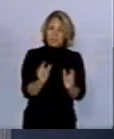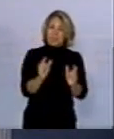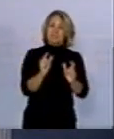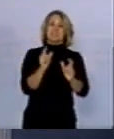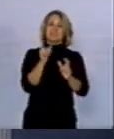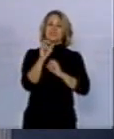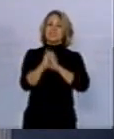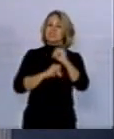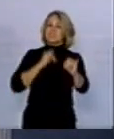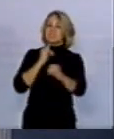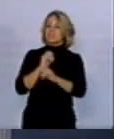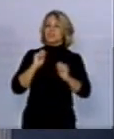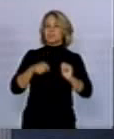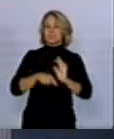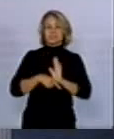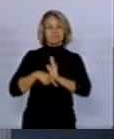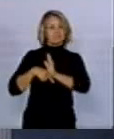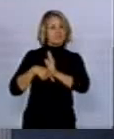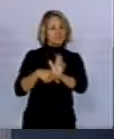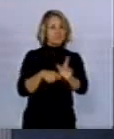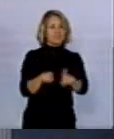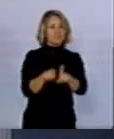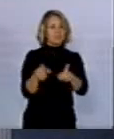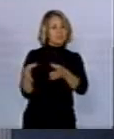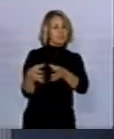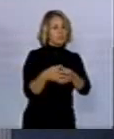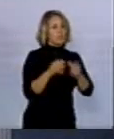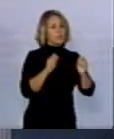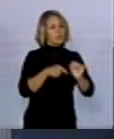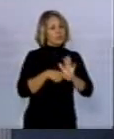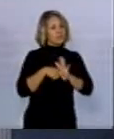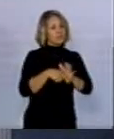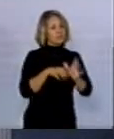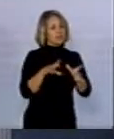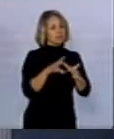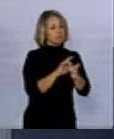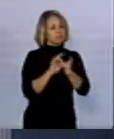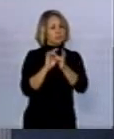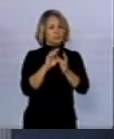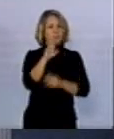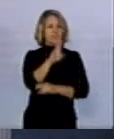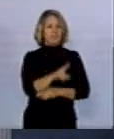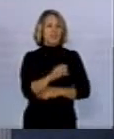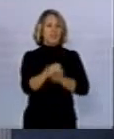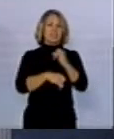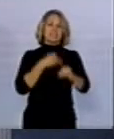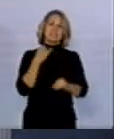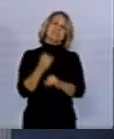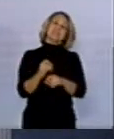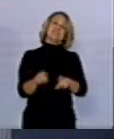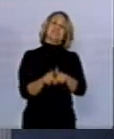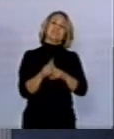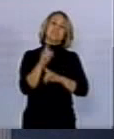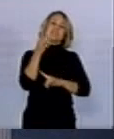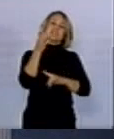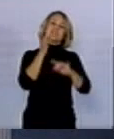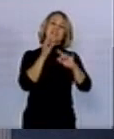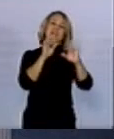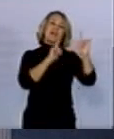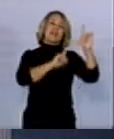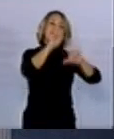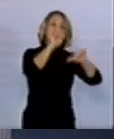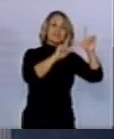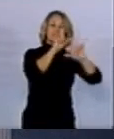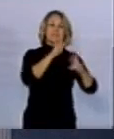agora podendo ofertar SEAC, podem também prestar serviços agregados, enfim, internet, banda larga e televisão por assinatura,